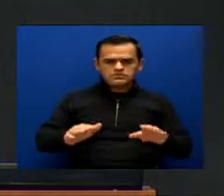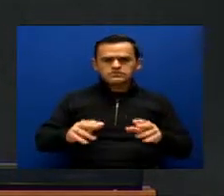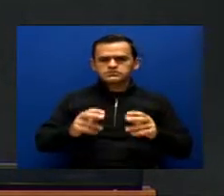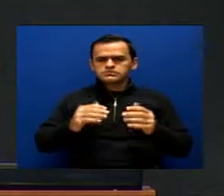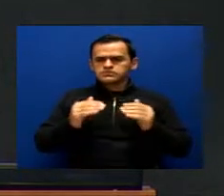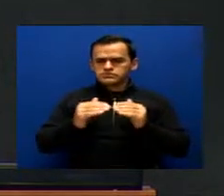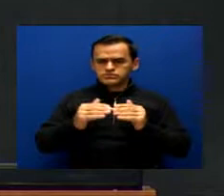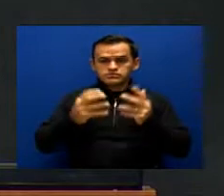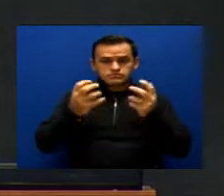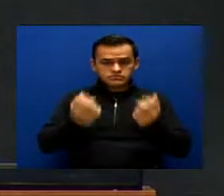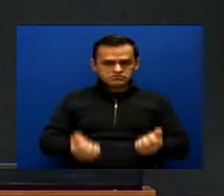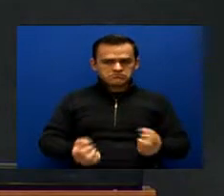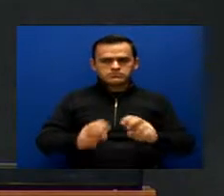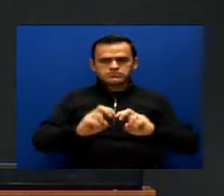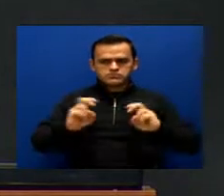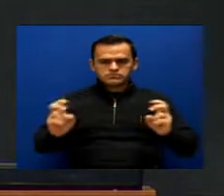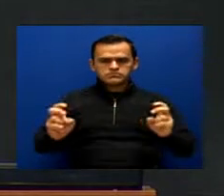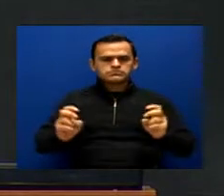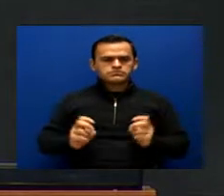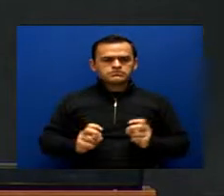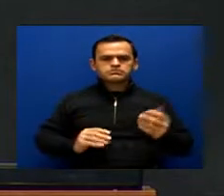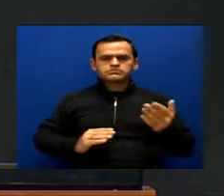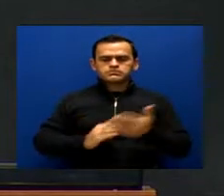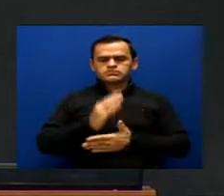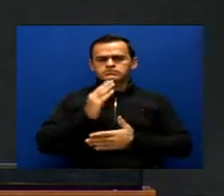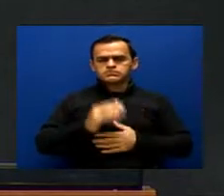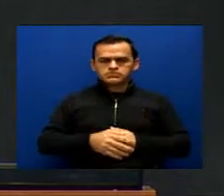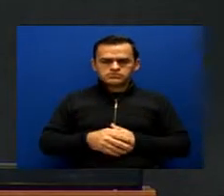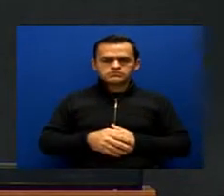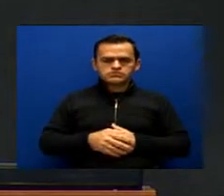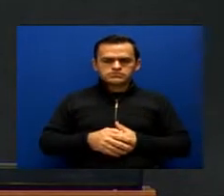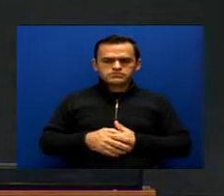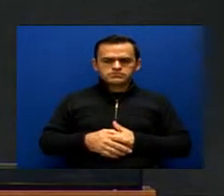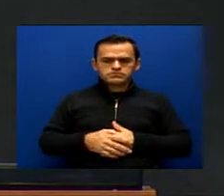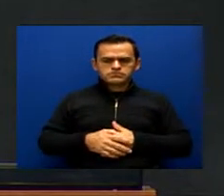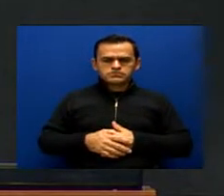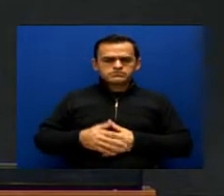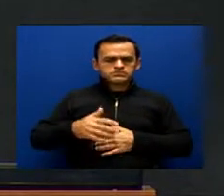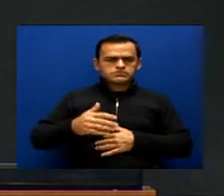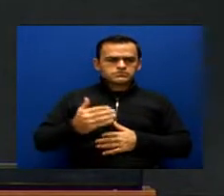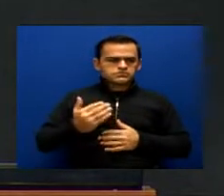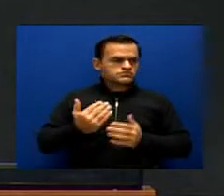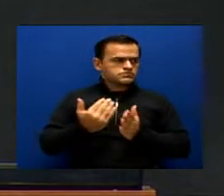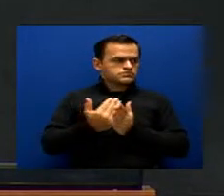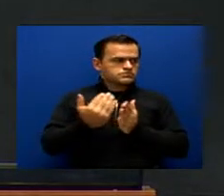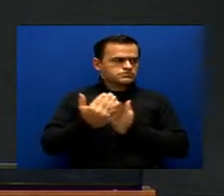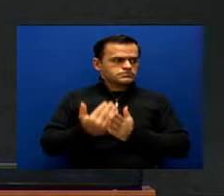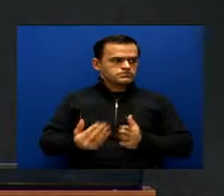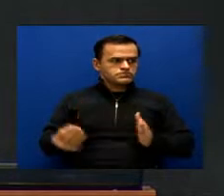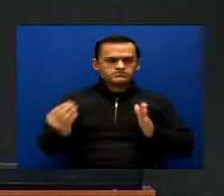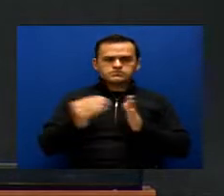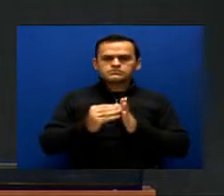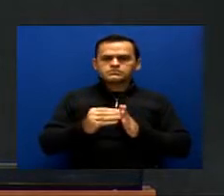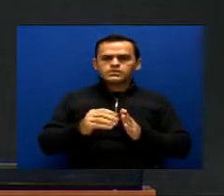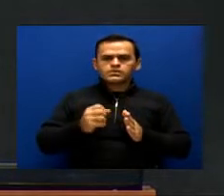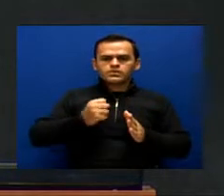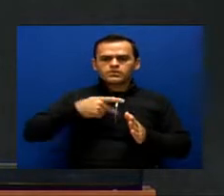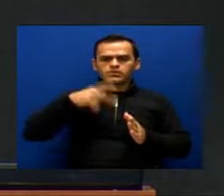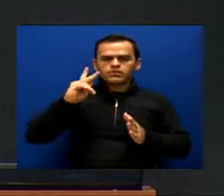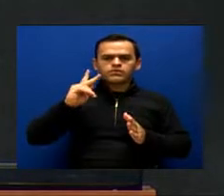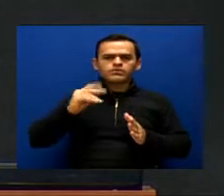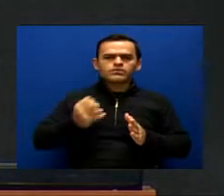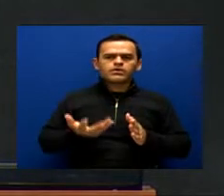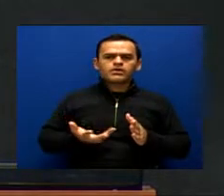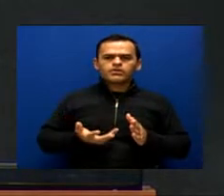que concordam permaneçam como estão. Está aprovado. Emenda do Apolo. Tem uma emenda? Qual que tem emenda do Apolo?